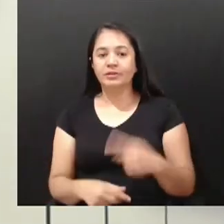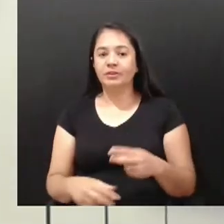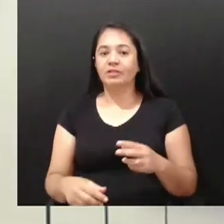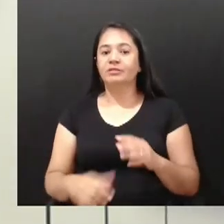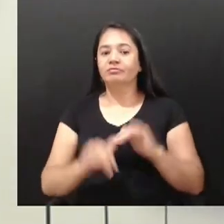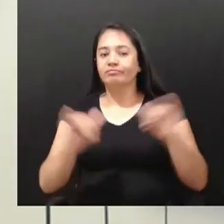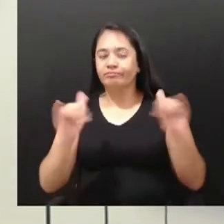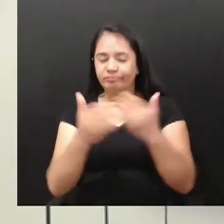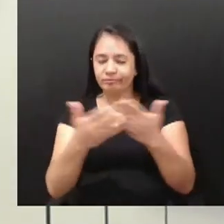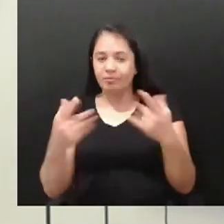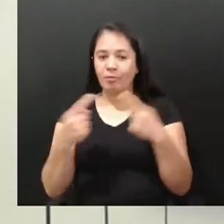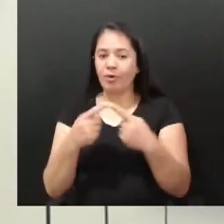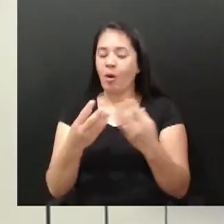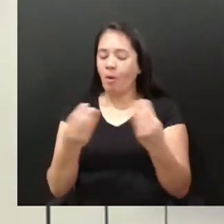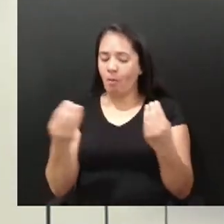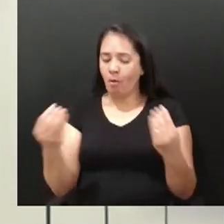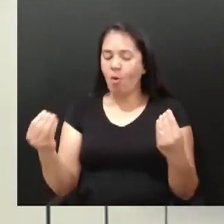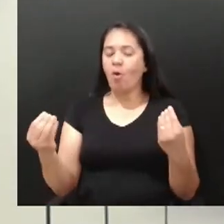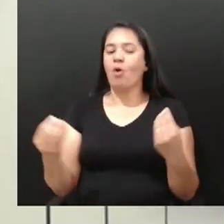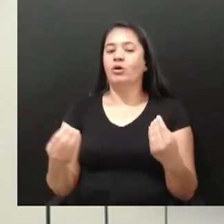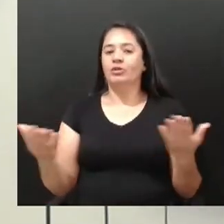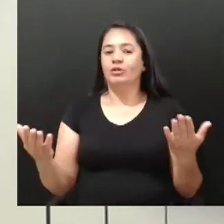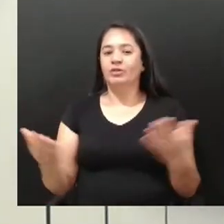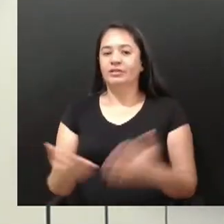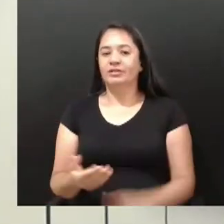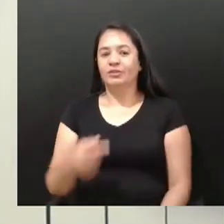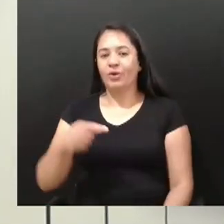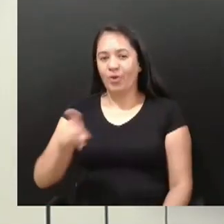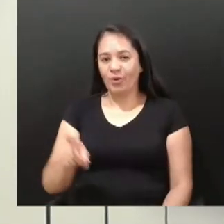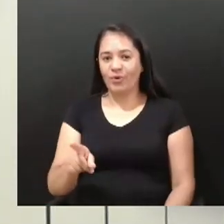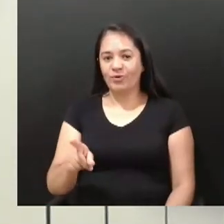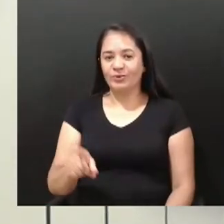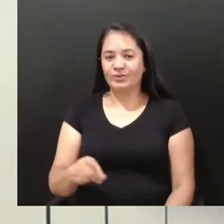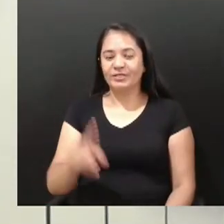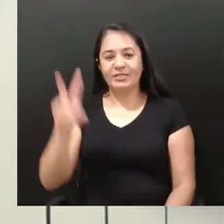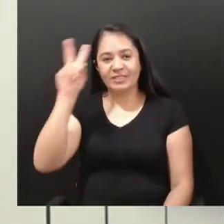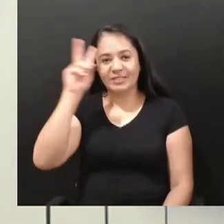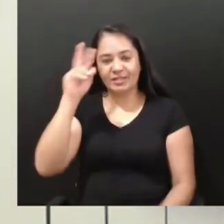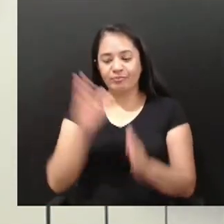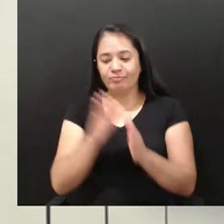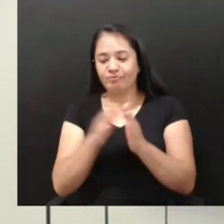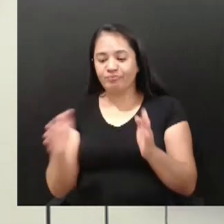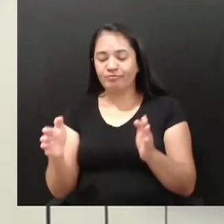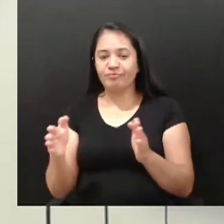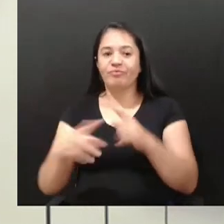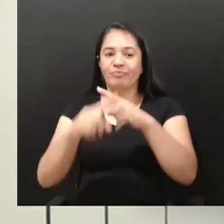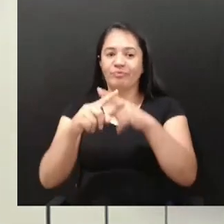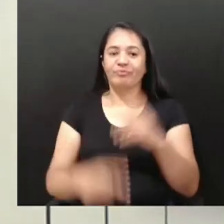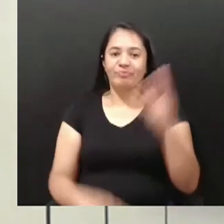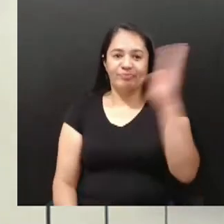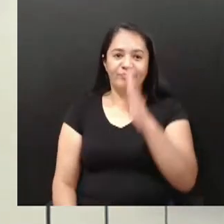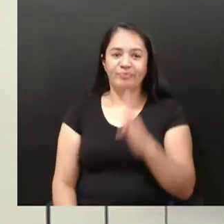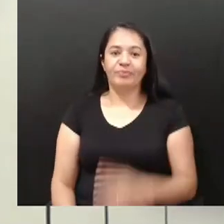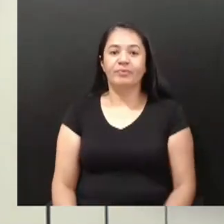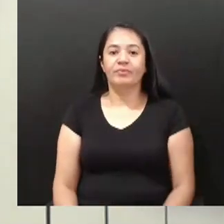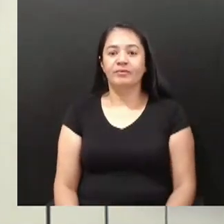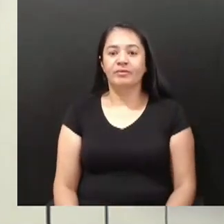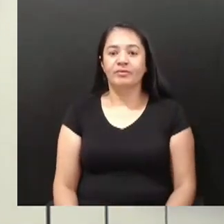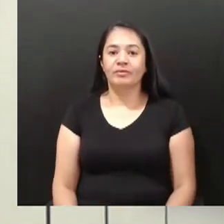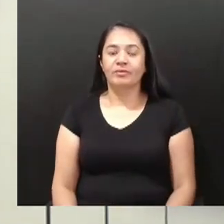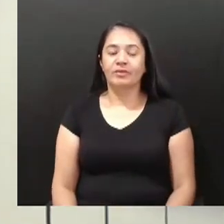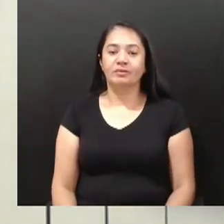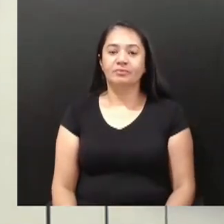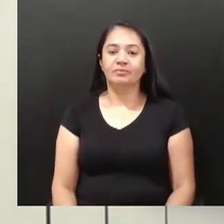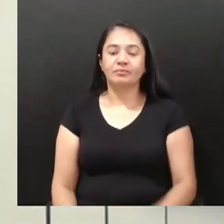tem muito em jogo nesta última rodada da segunda fase do Campeonato Brasileiro da Série C. Bom, 12:00